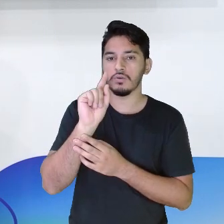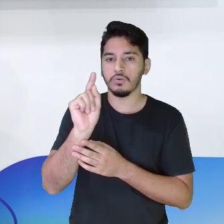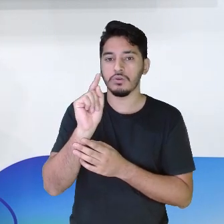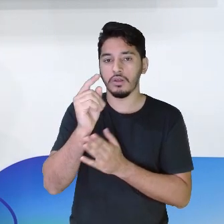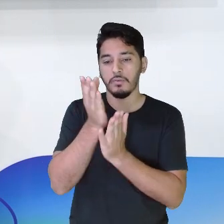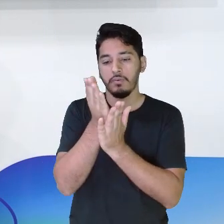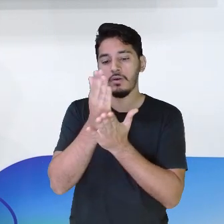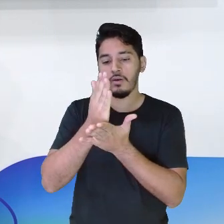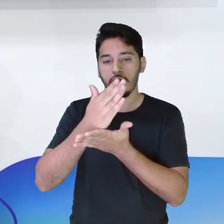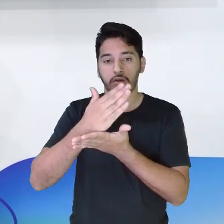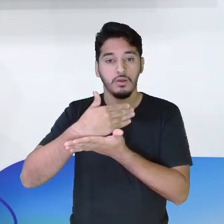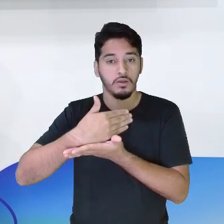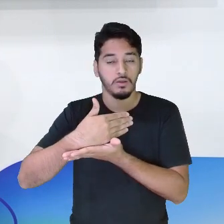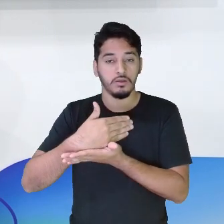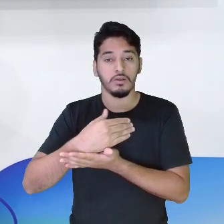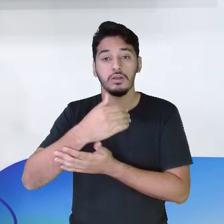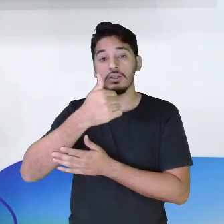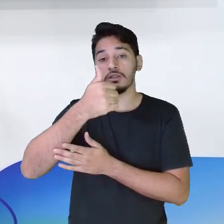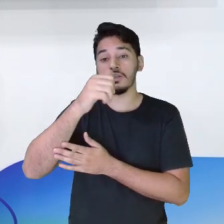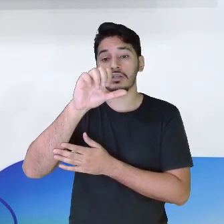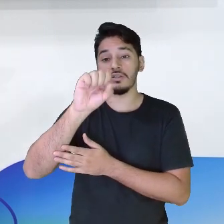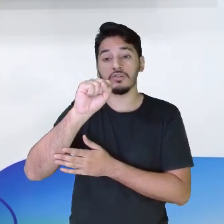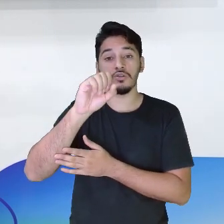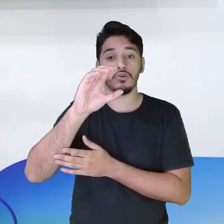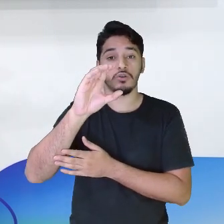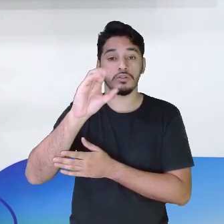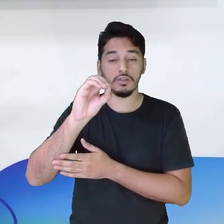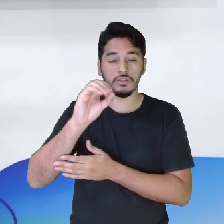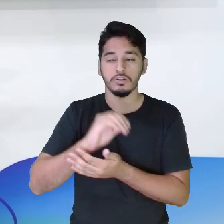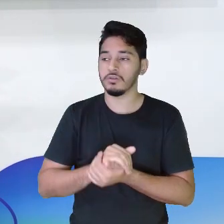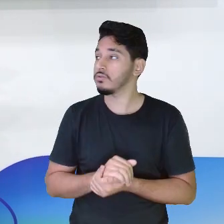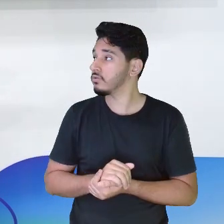um giro, 180,